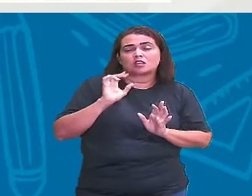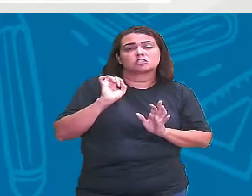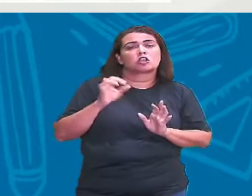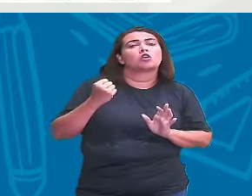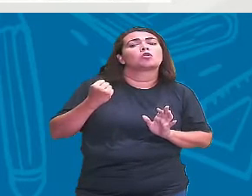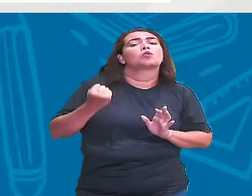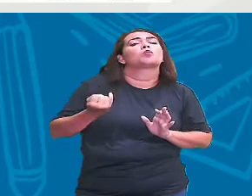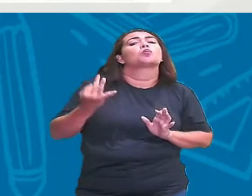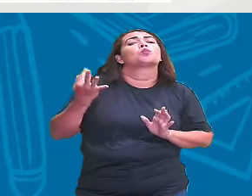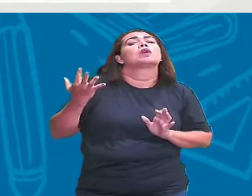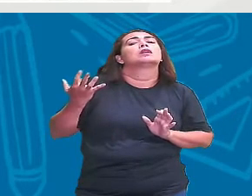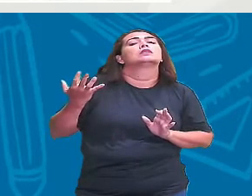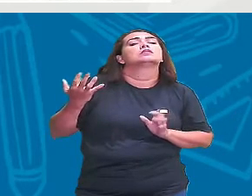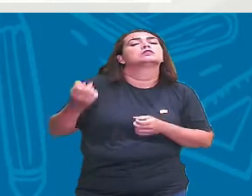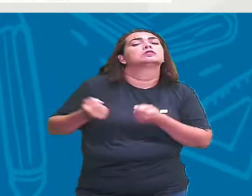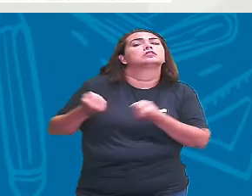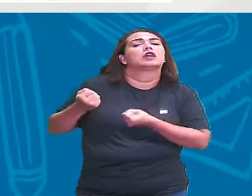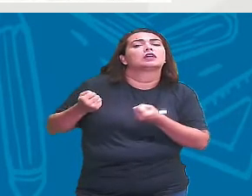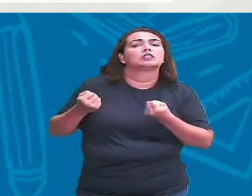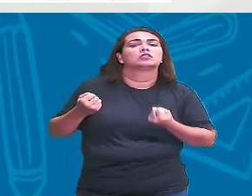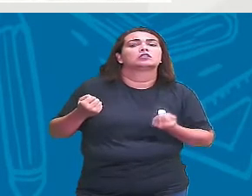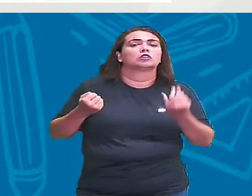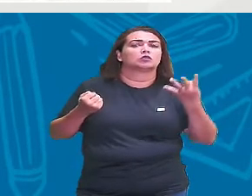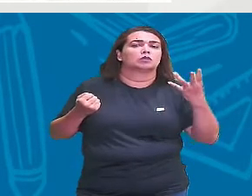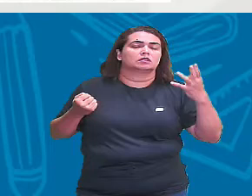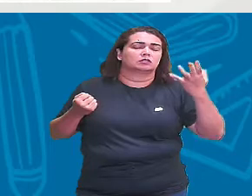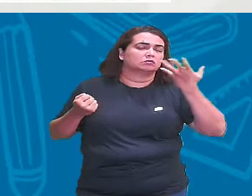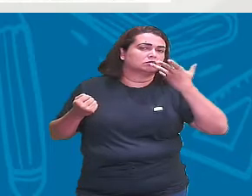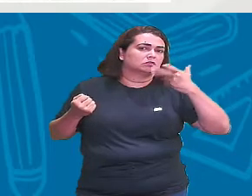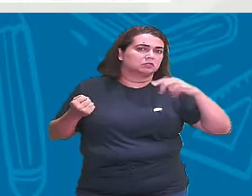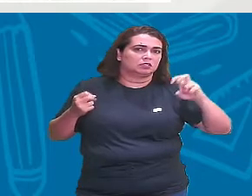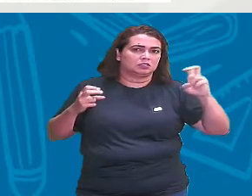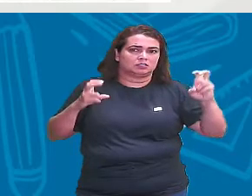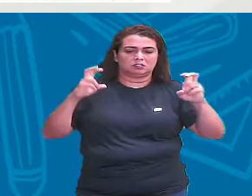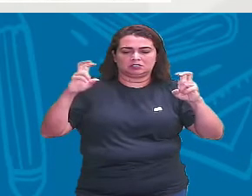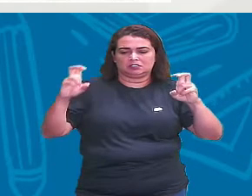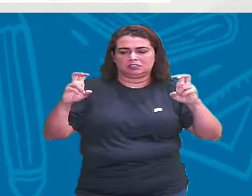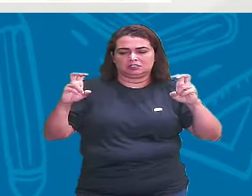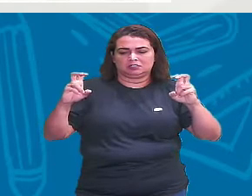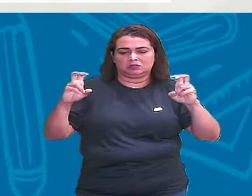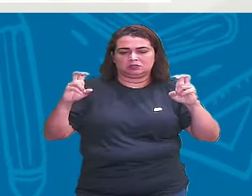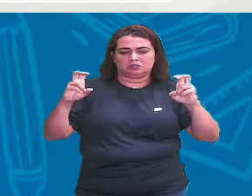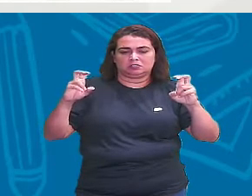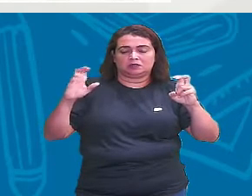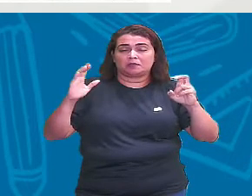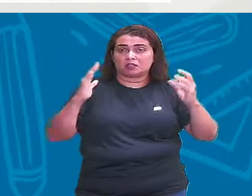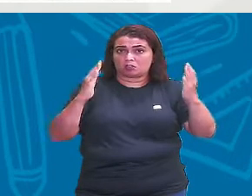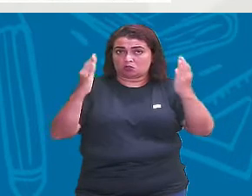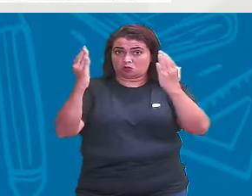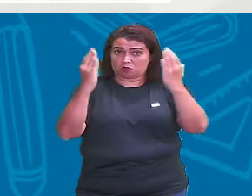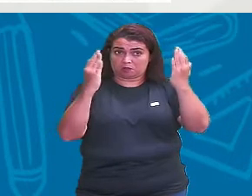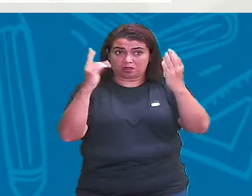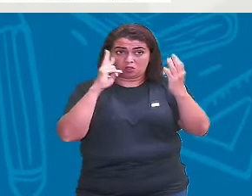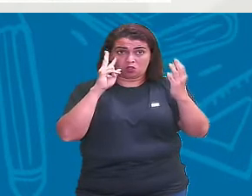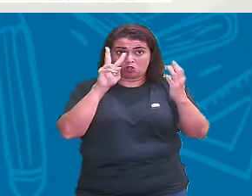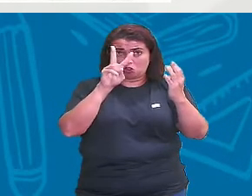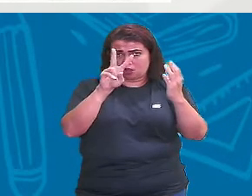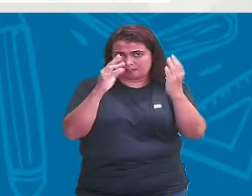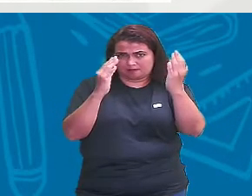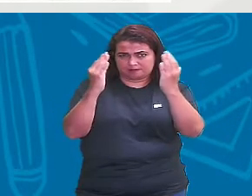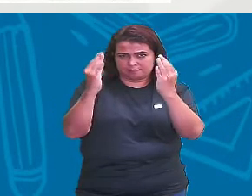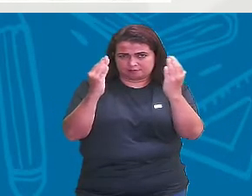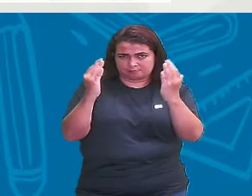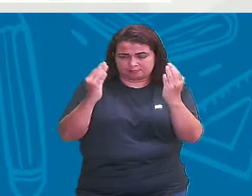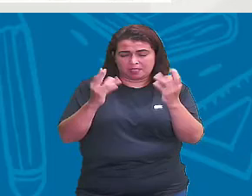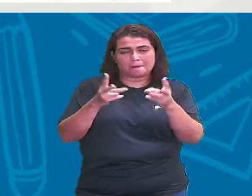de criança. Beleza, a gente tinha 5 e 5. Mas só a gente comparando a quantidade, a gente